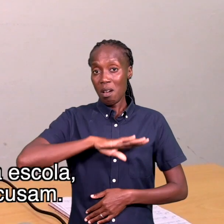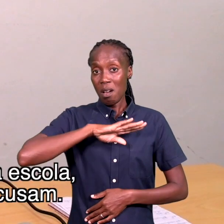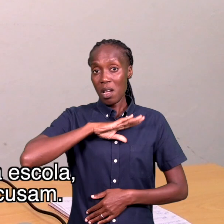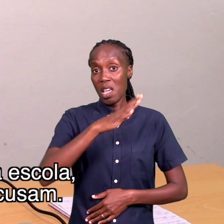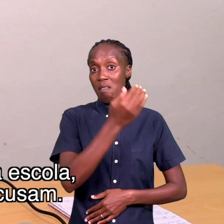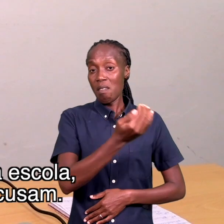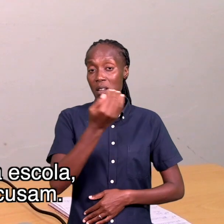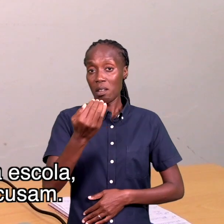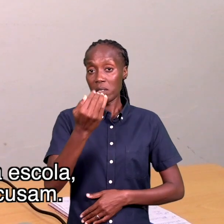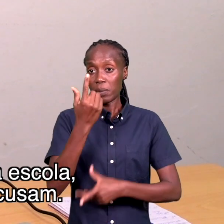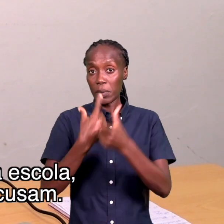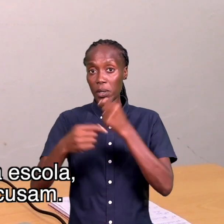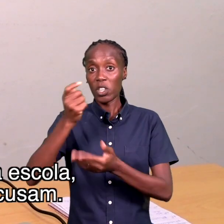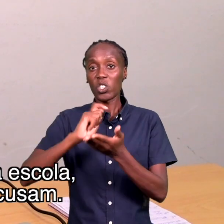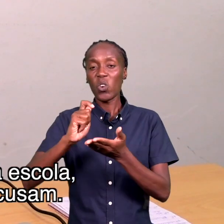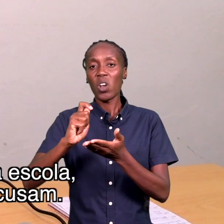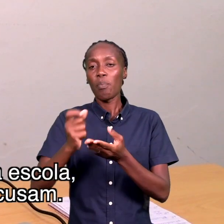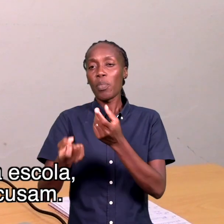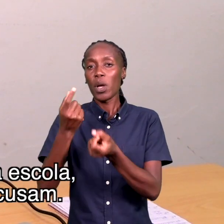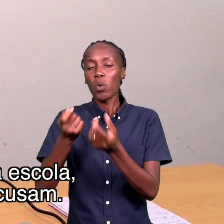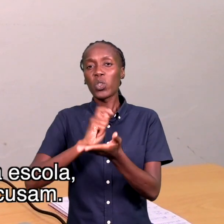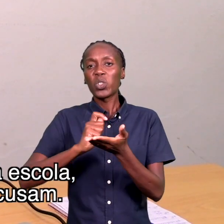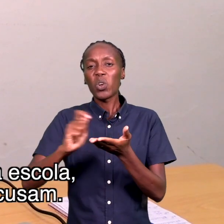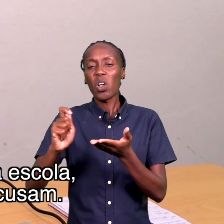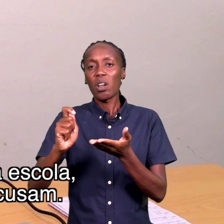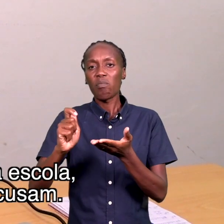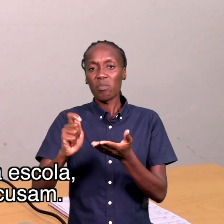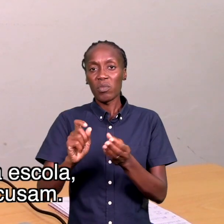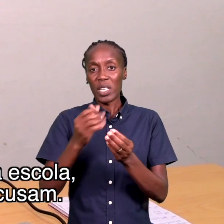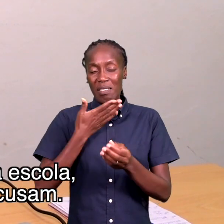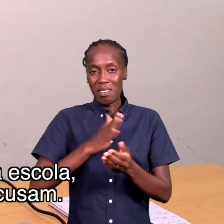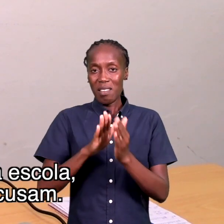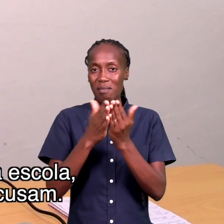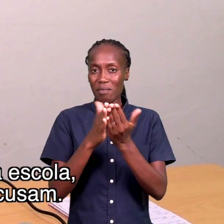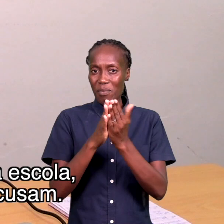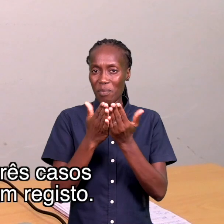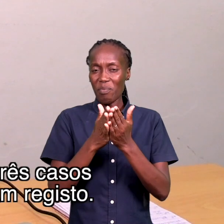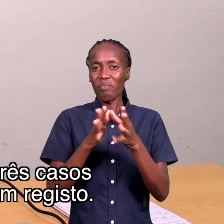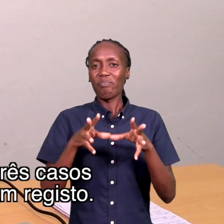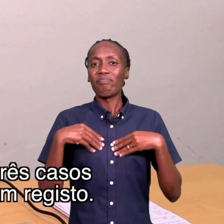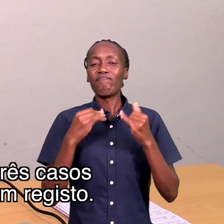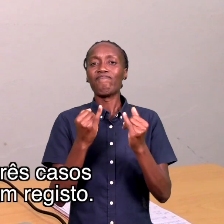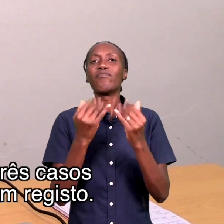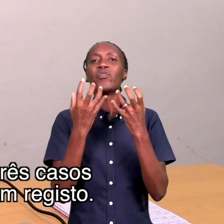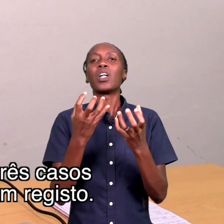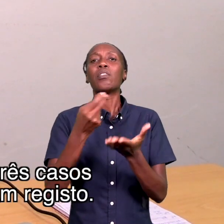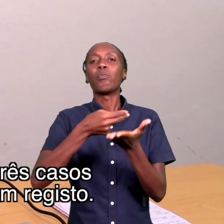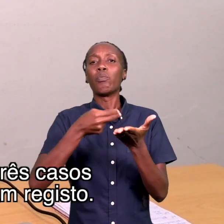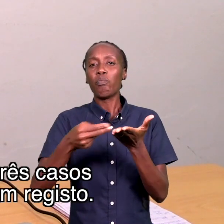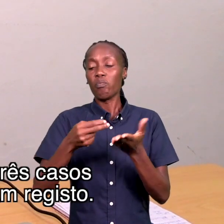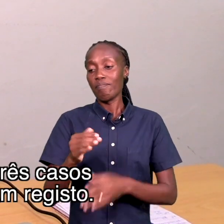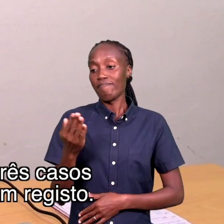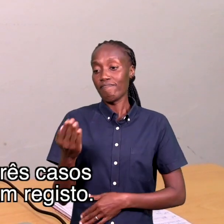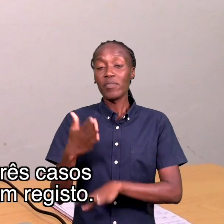momento da criança ir à escola sem registro. Algumas escolas recusam. Eu vou falar mais ou menos de uns três